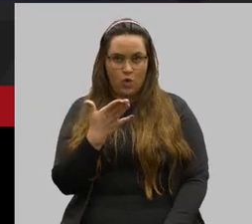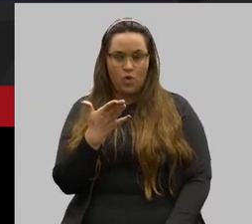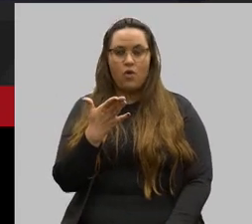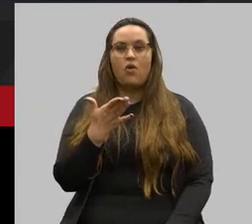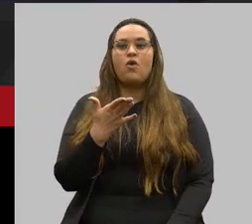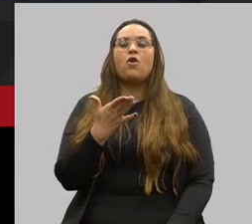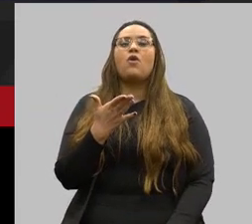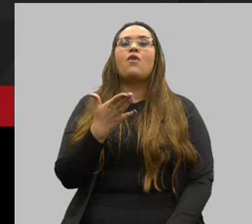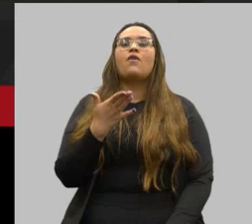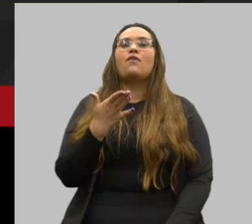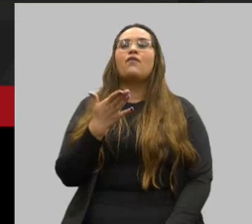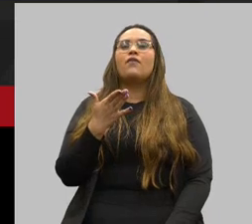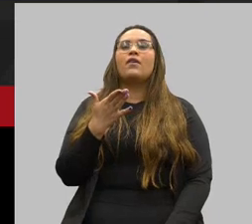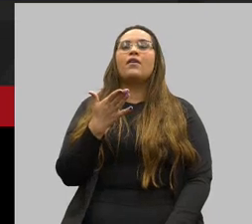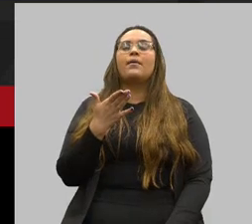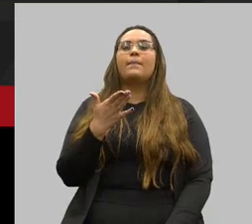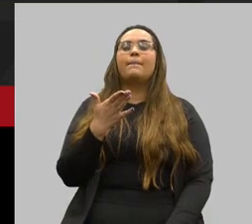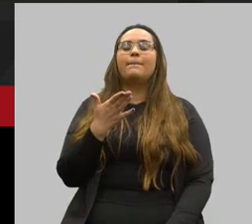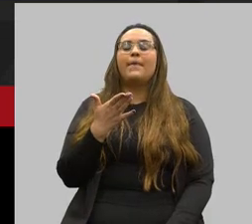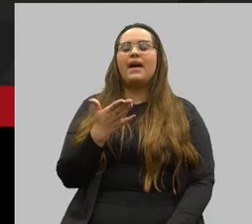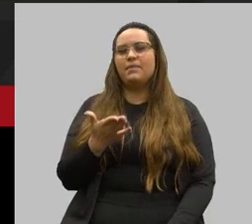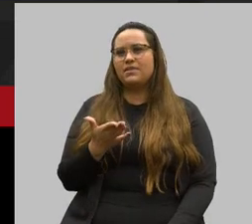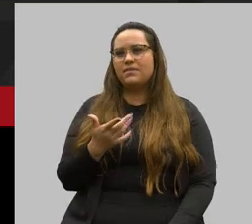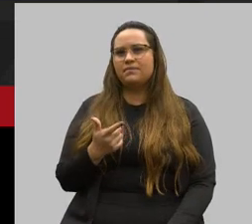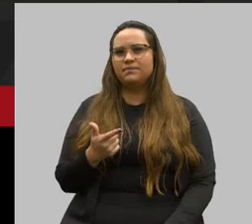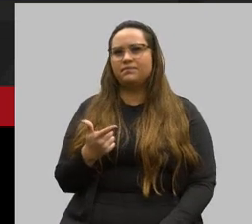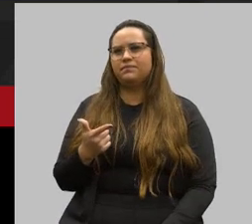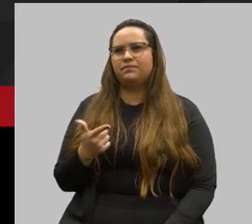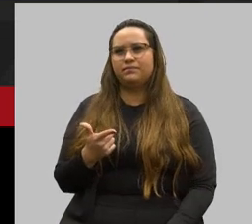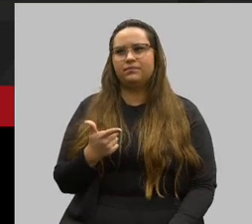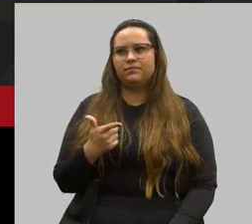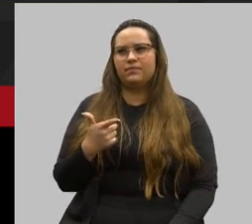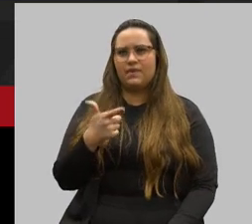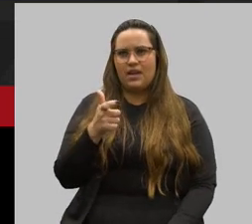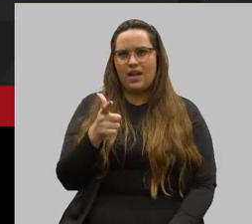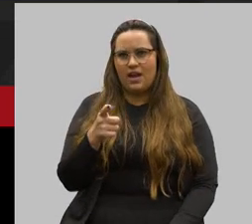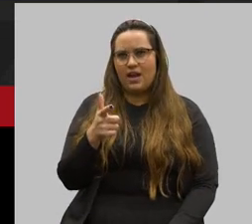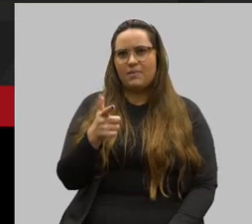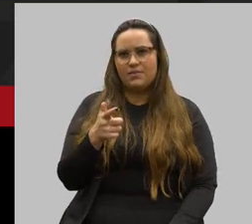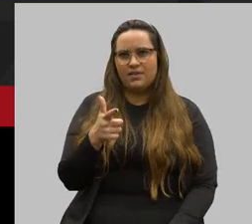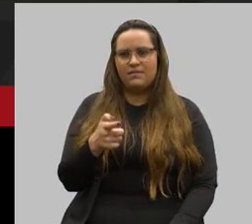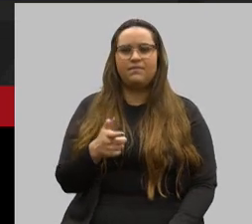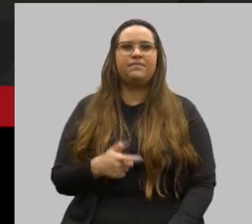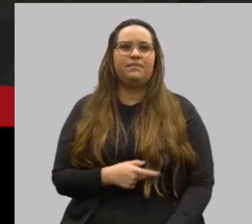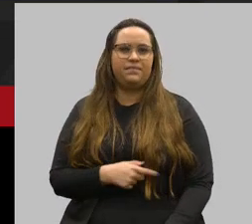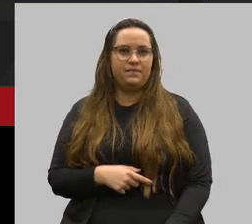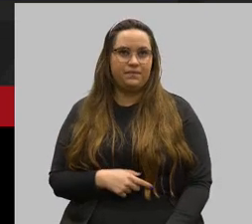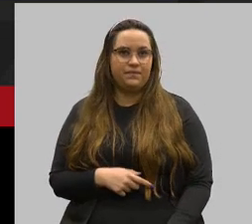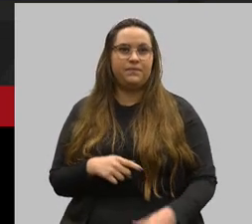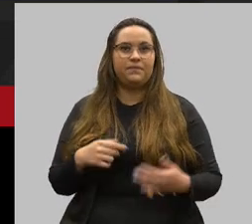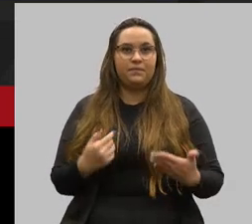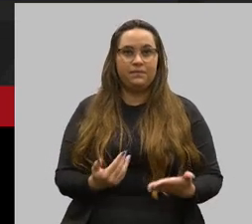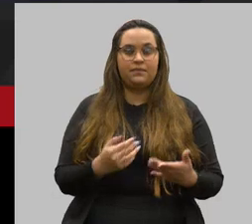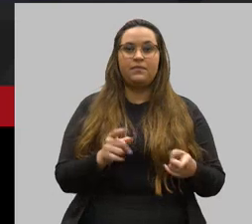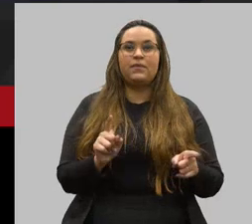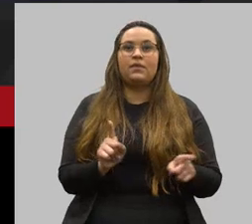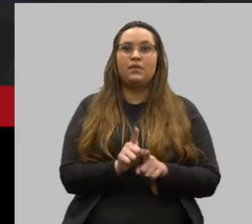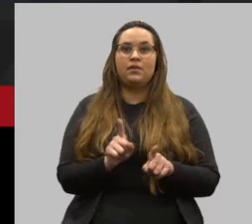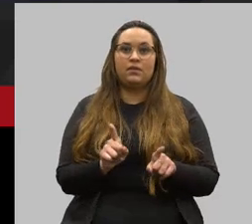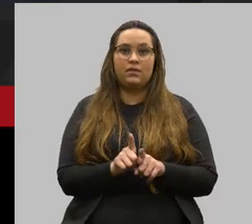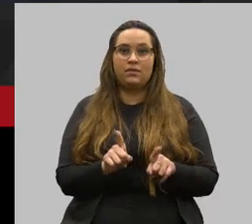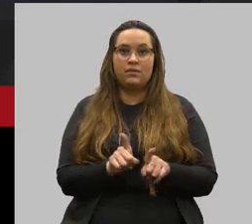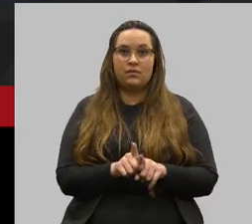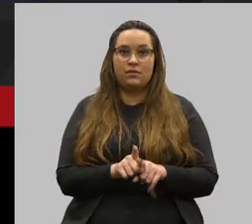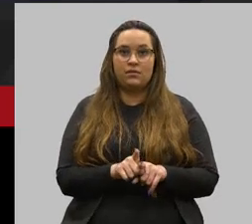armas portáteis e armas eh de porte eh no que tange a estruturação eh